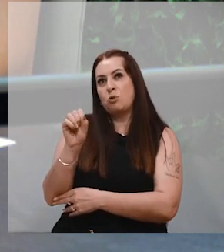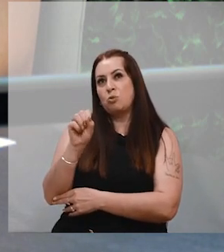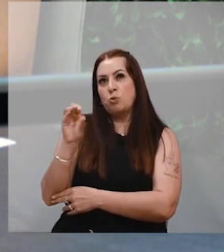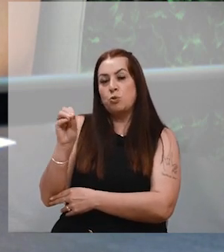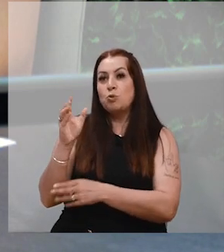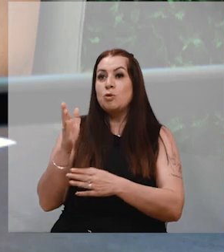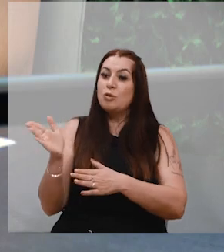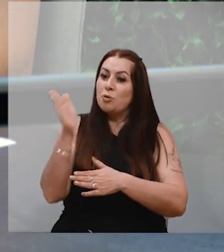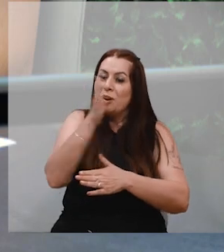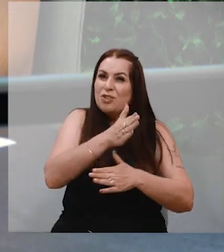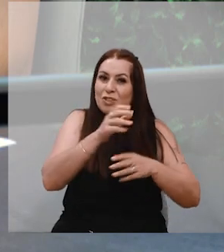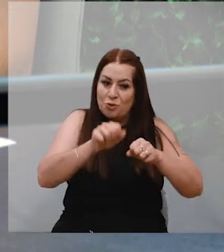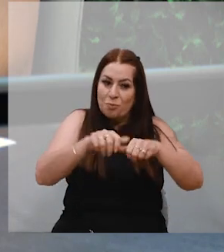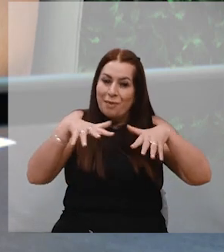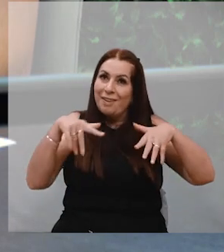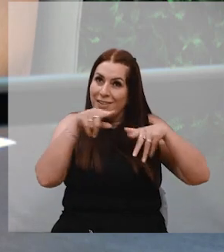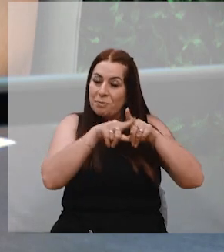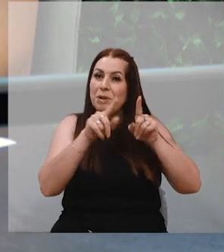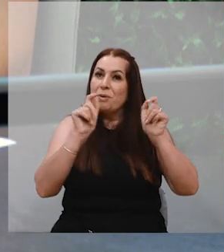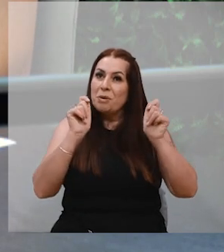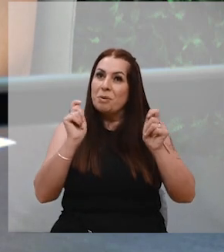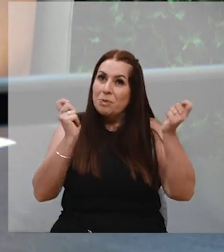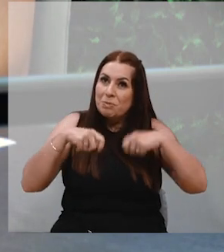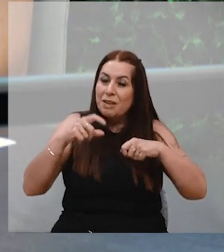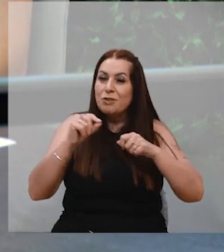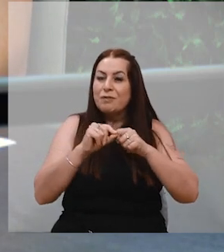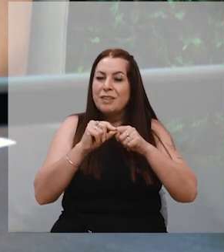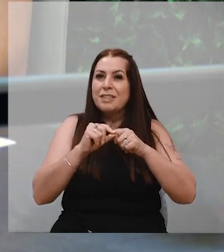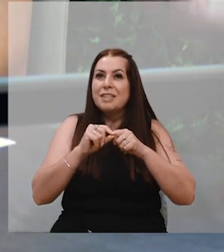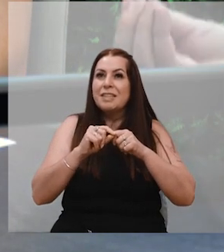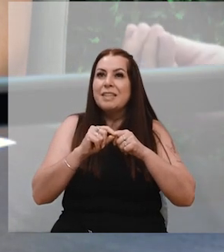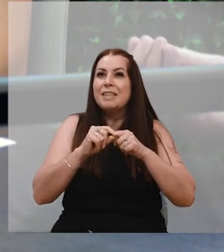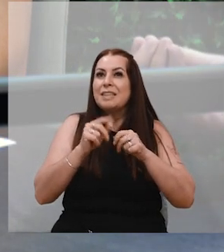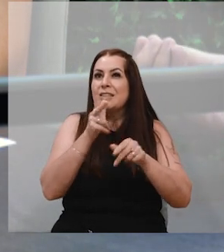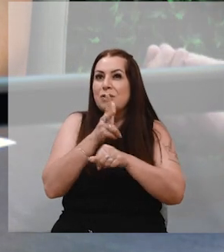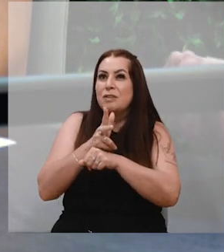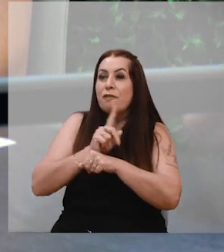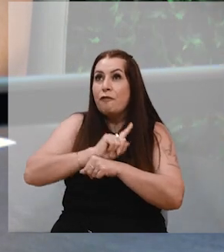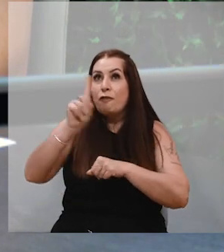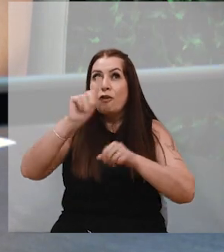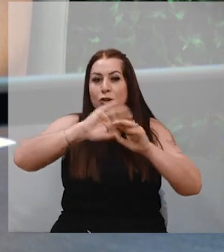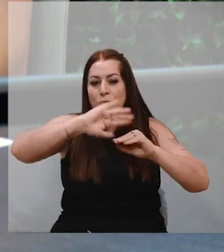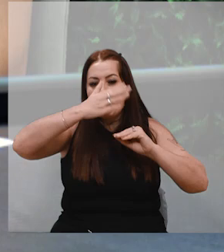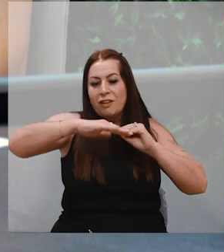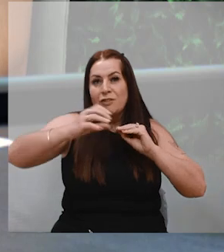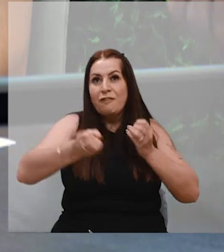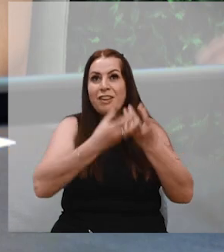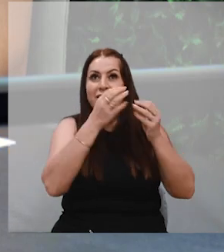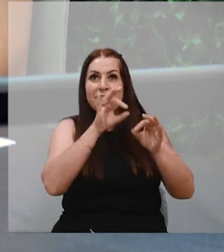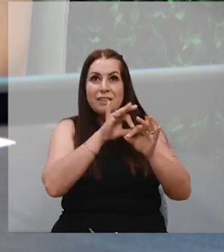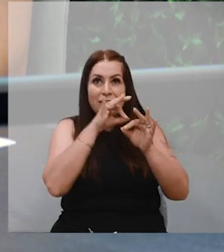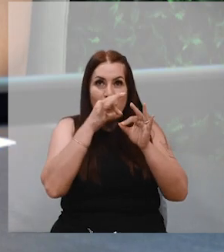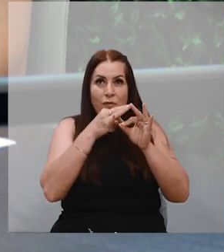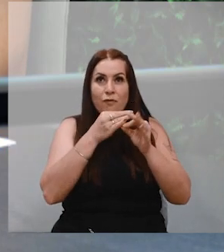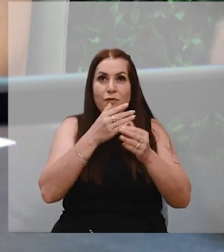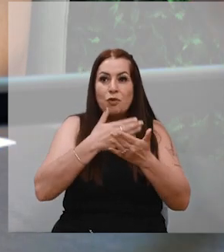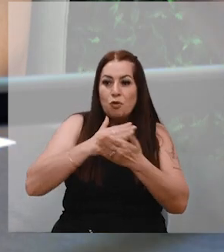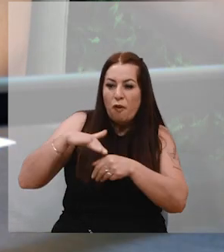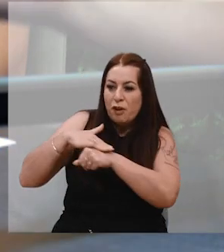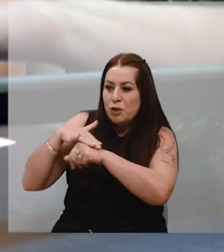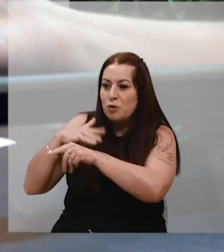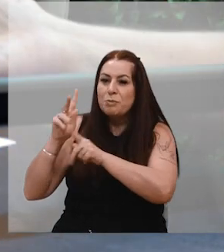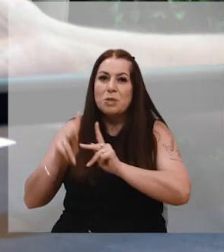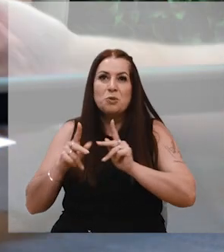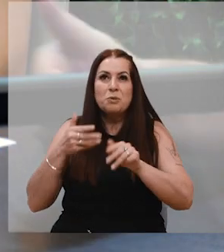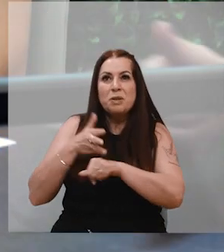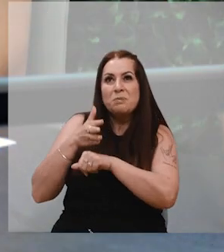plenário. Também a gente teve a possibilidade de fazer essa cobertura. A gente foi até os pavilhões da Festa da Uva, onde conversou com os tradicionalistas, e